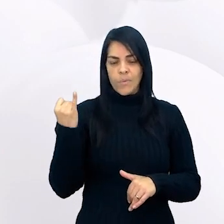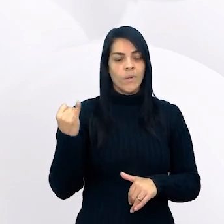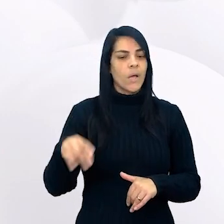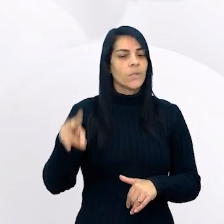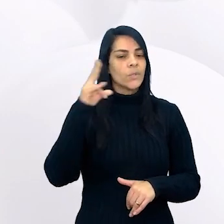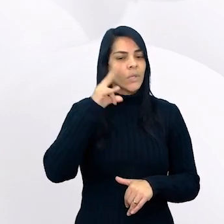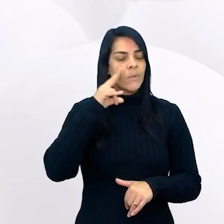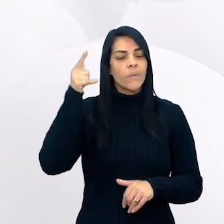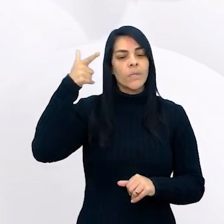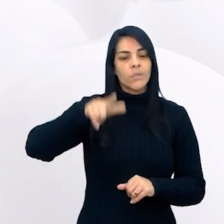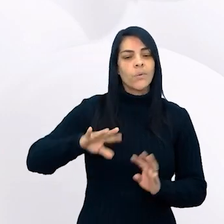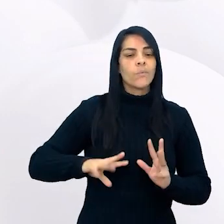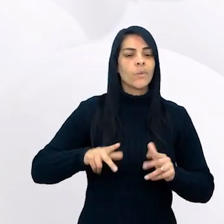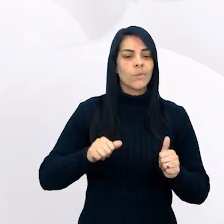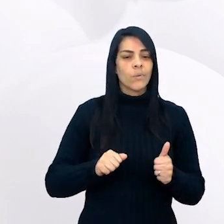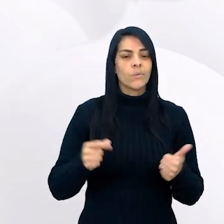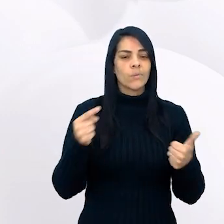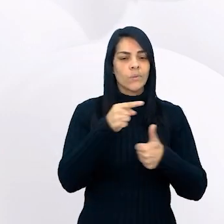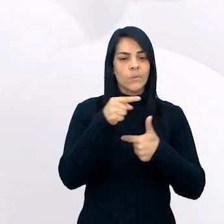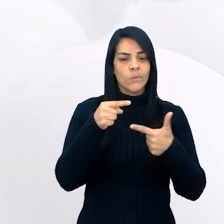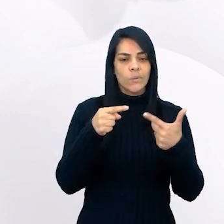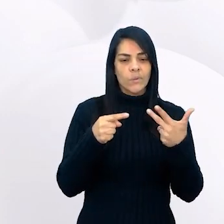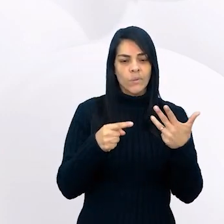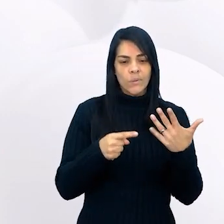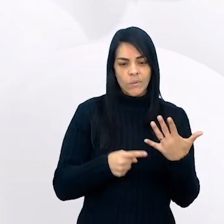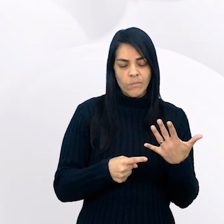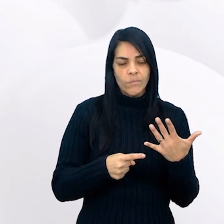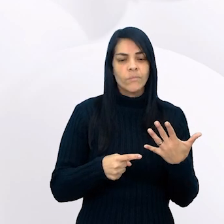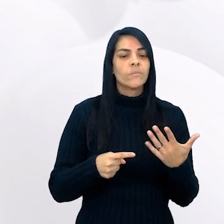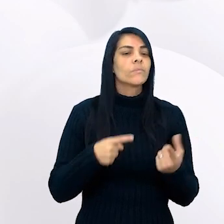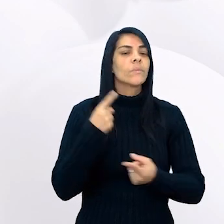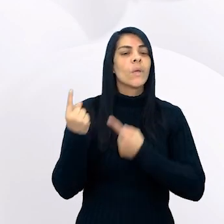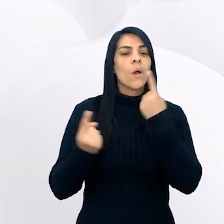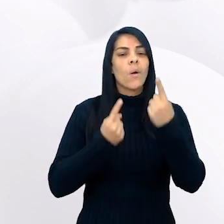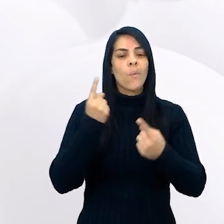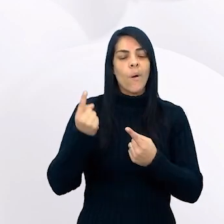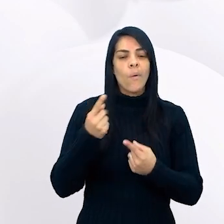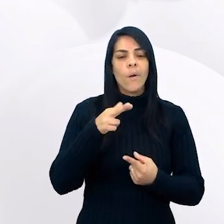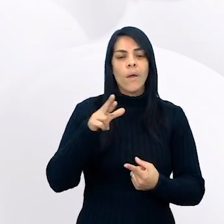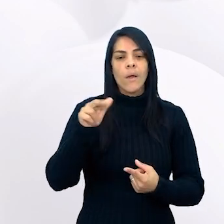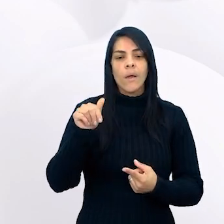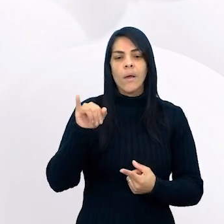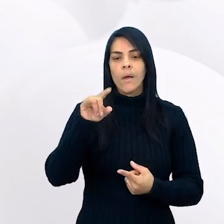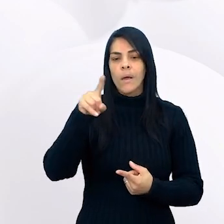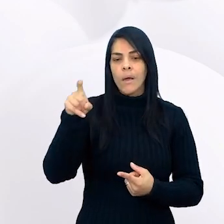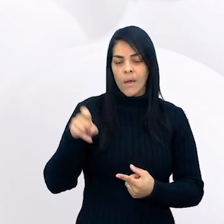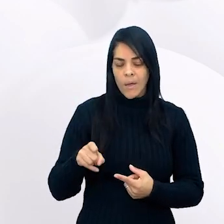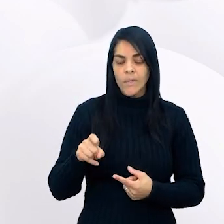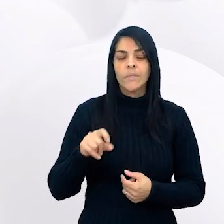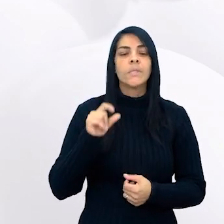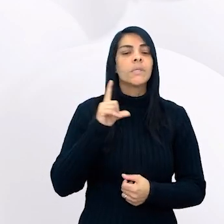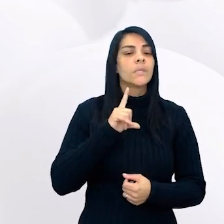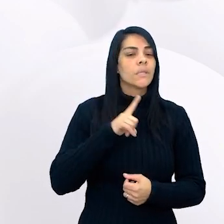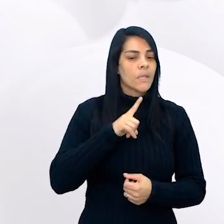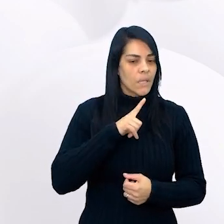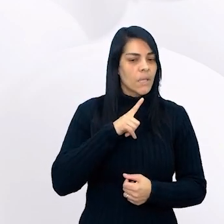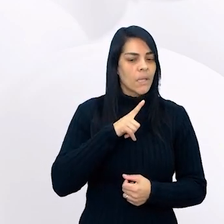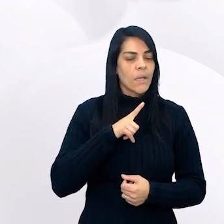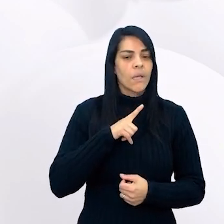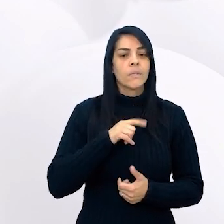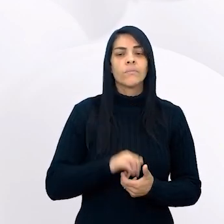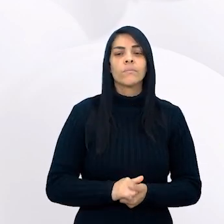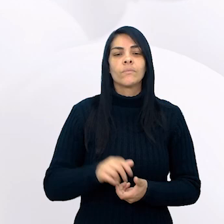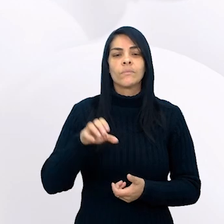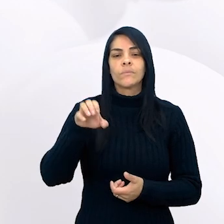né? E retomar os elementos, né? Como quais são as raízes, né? Os pontos de intersecção tanto no